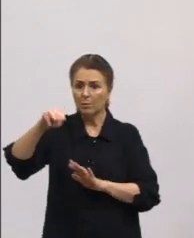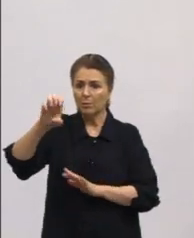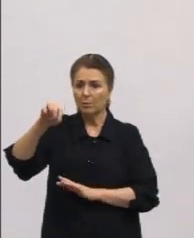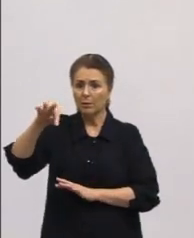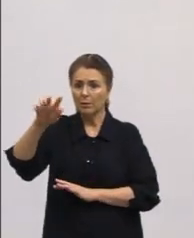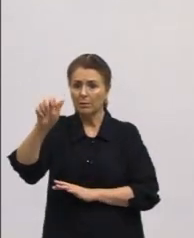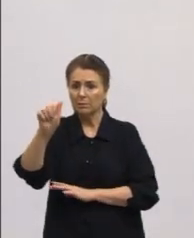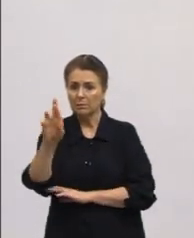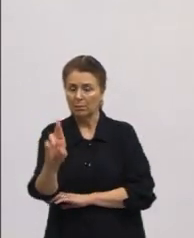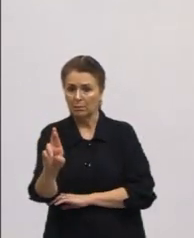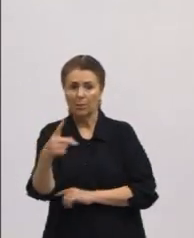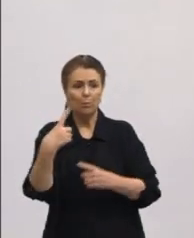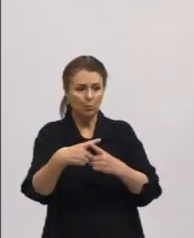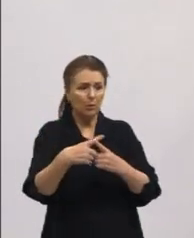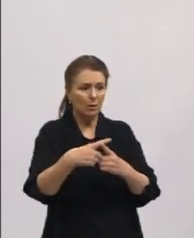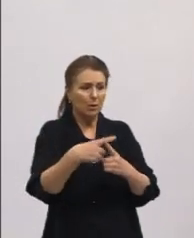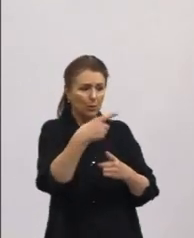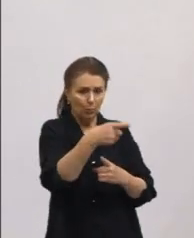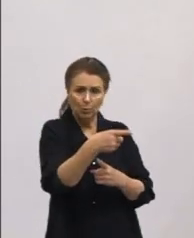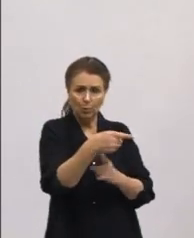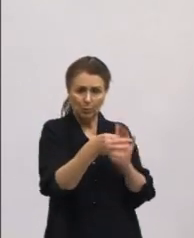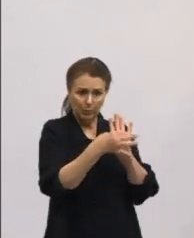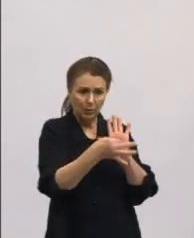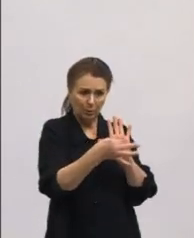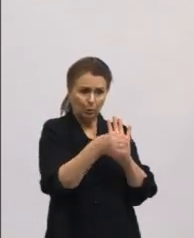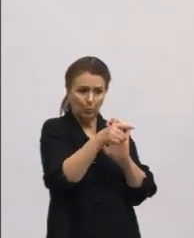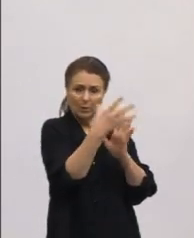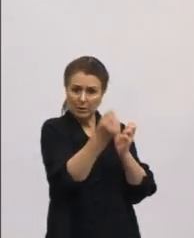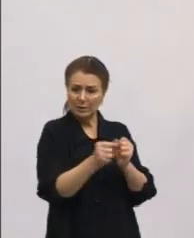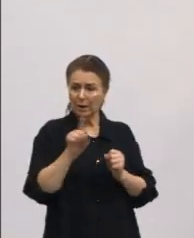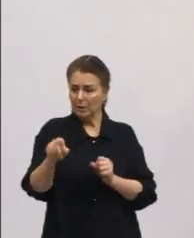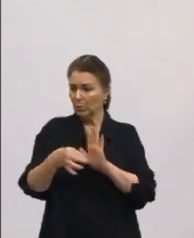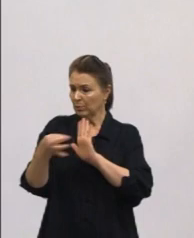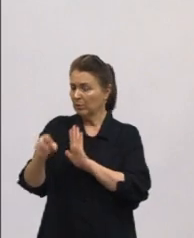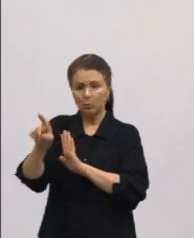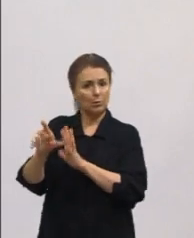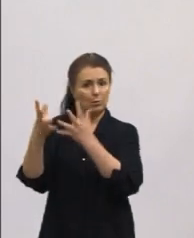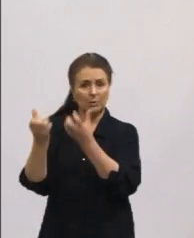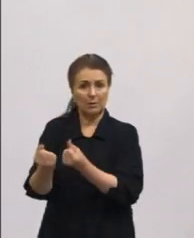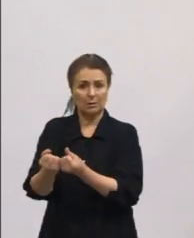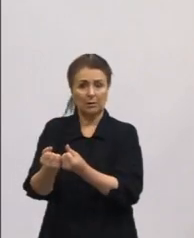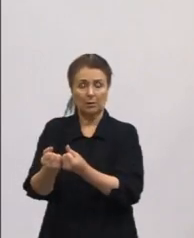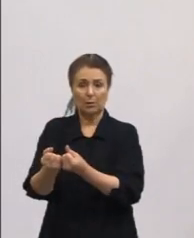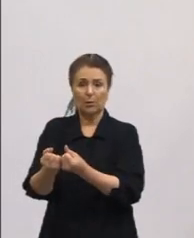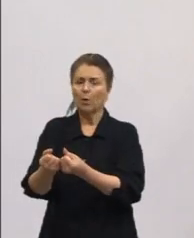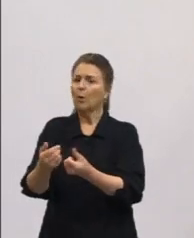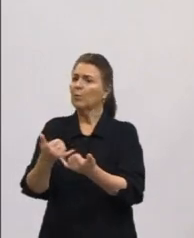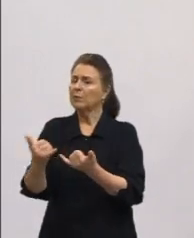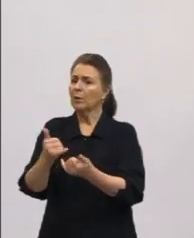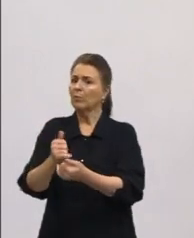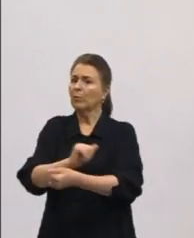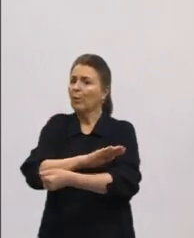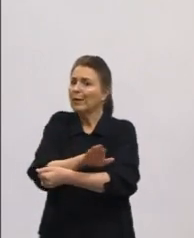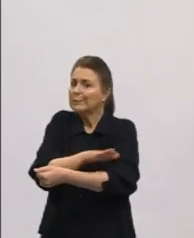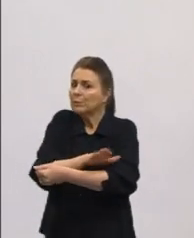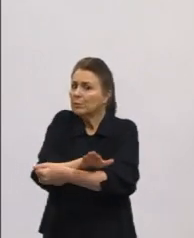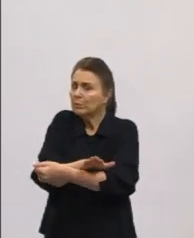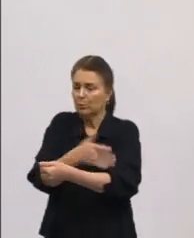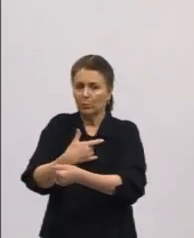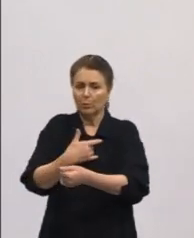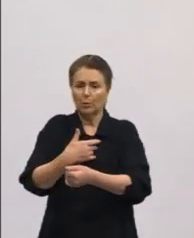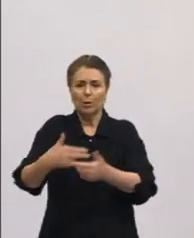ou por que que a gente se posiciona de certa forma mas se a gente pensa a questão do racismo a questão da segunda guerra mundial